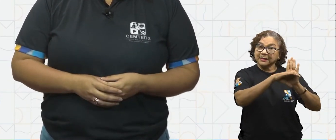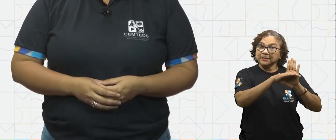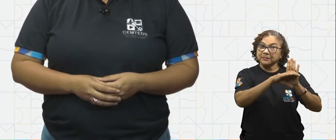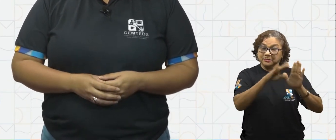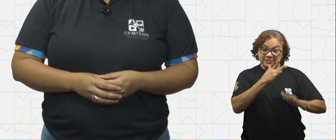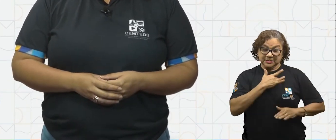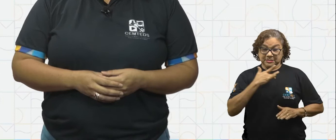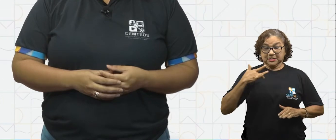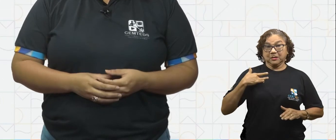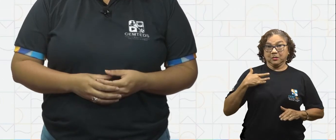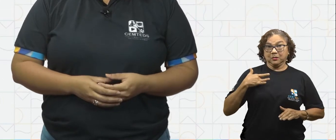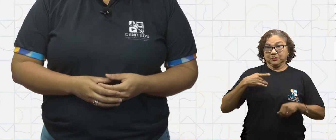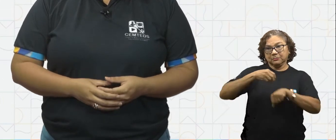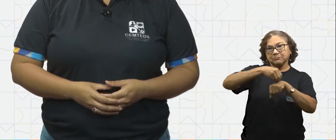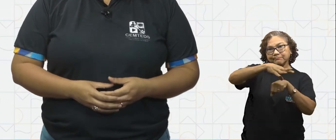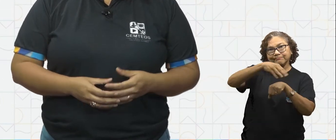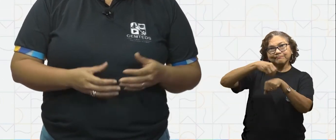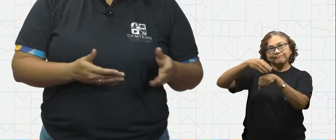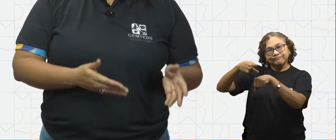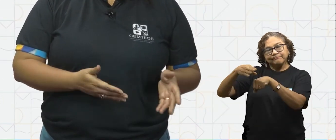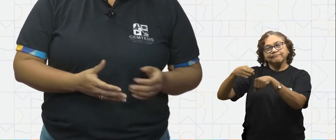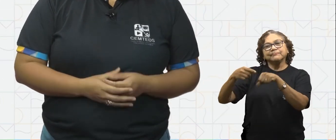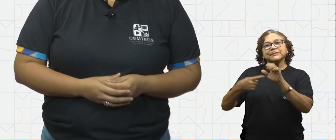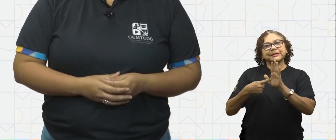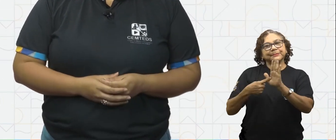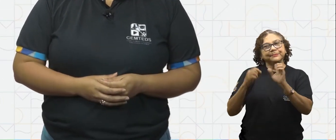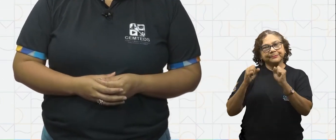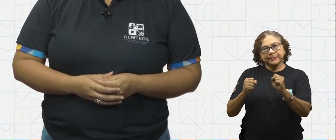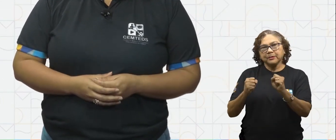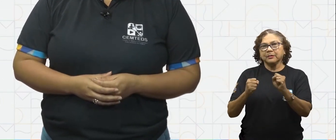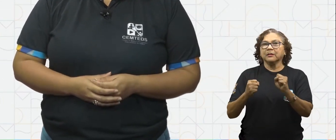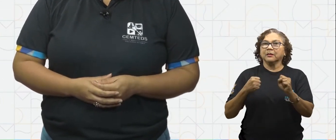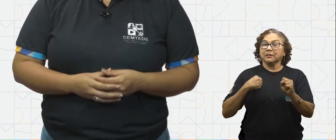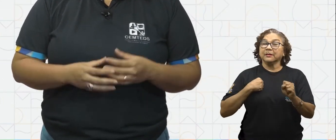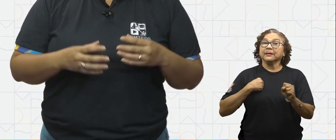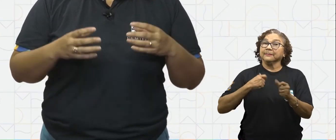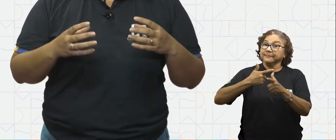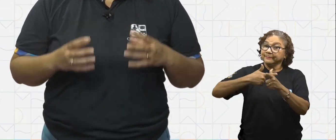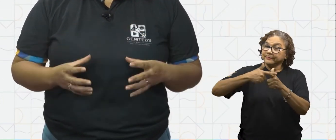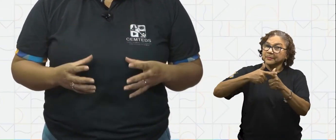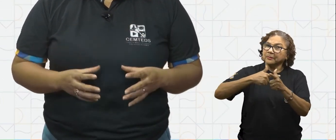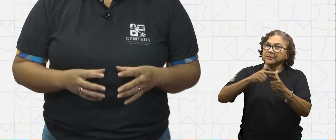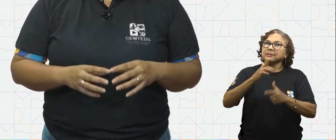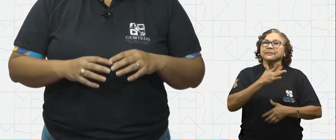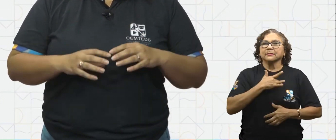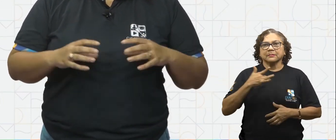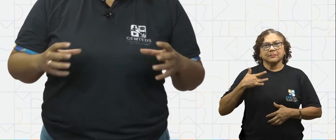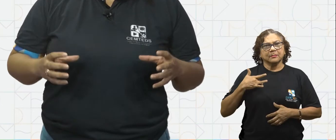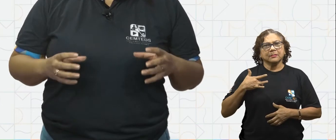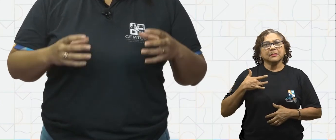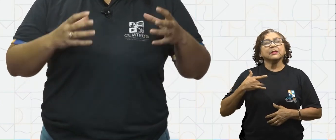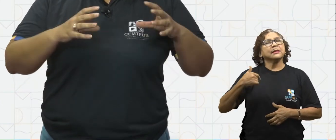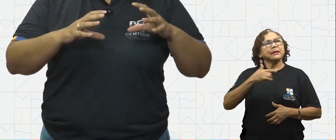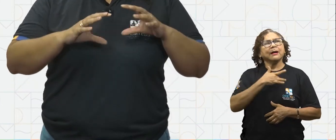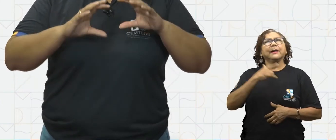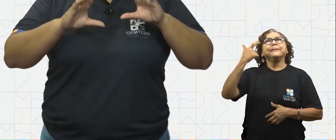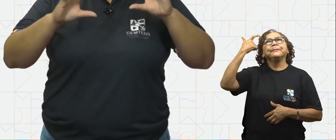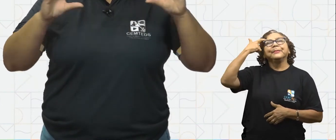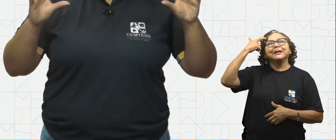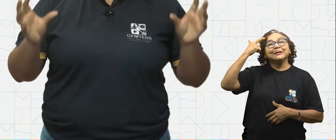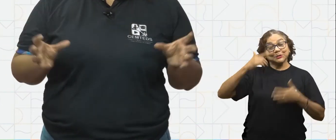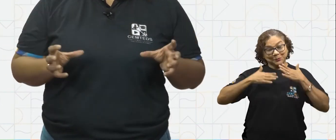levando em considerações fatores que podem ocasionar doenças. Assim, saúde é um estado de